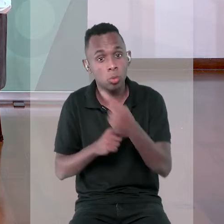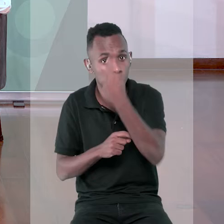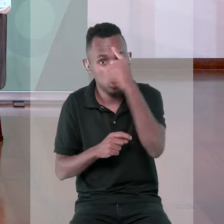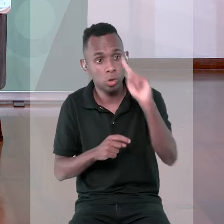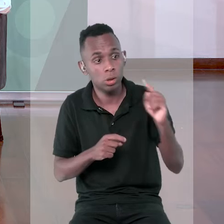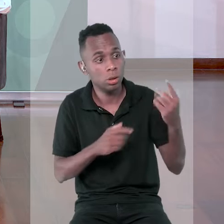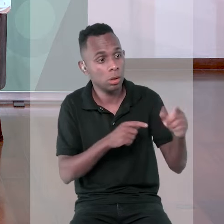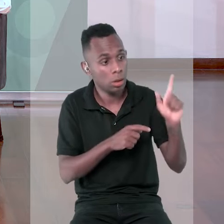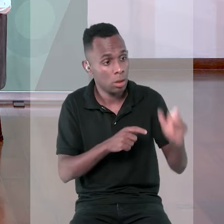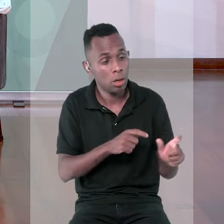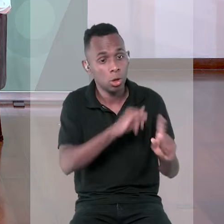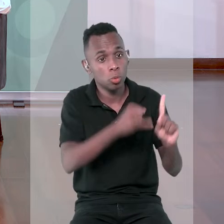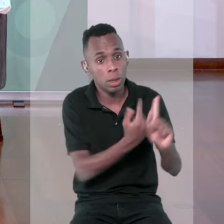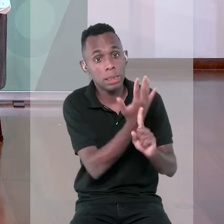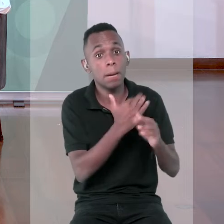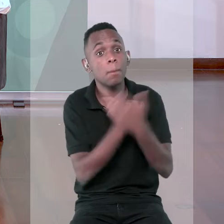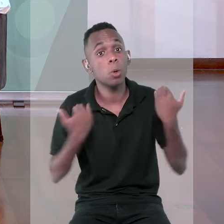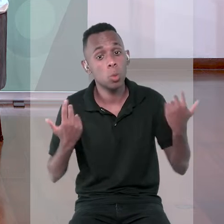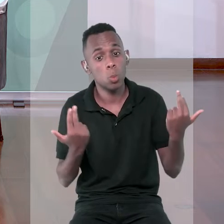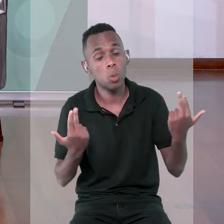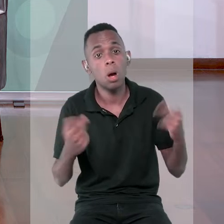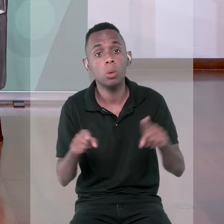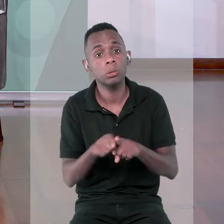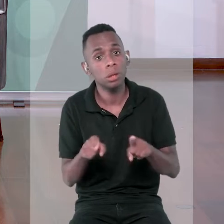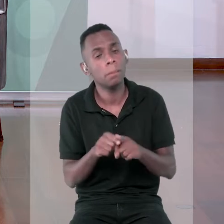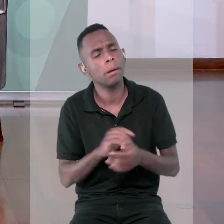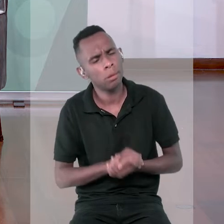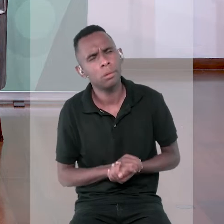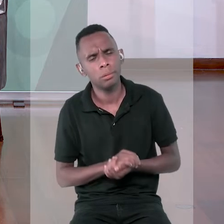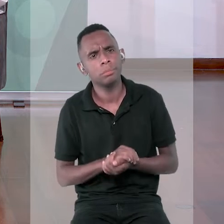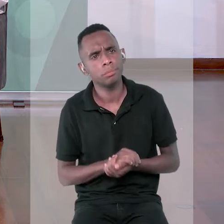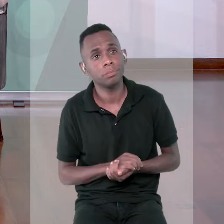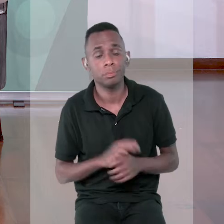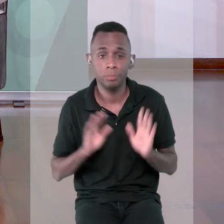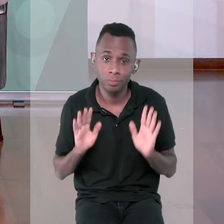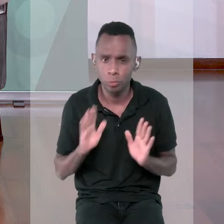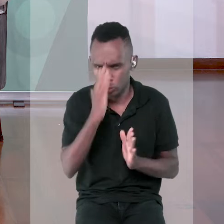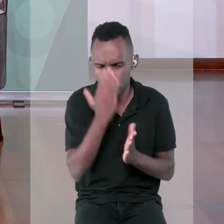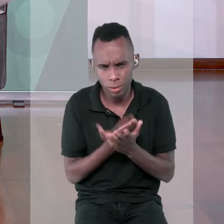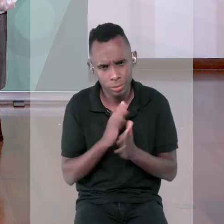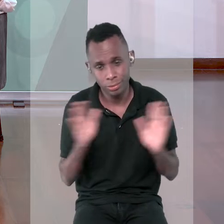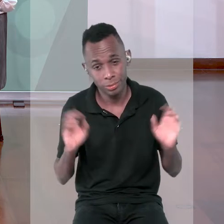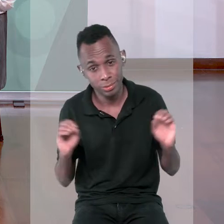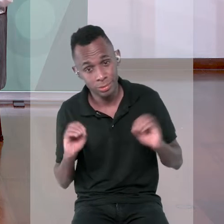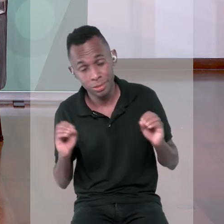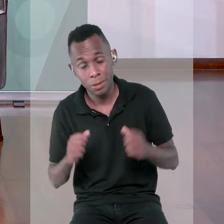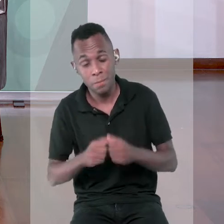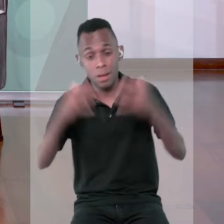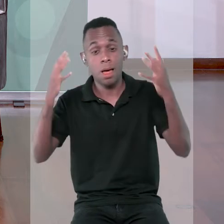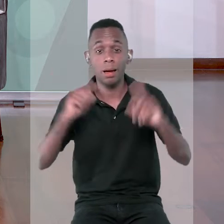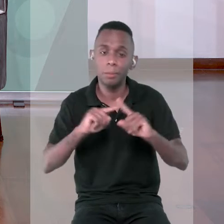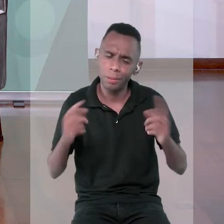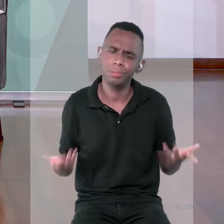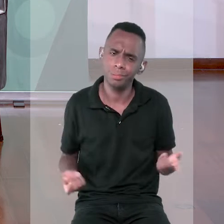d'Arc morreu. Não é incrível essa curiosidade? Eu falei assim, olha, eu não acredito totalmente em milagres, mas